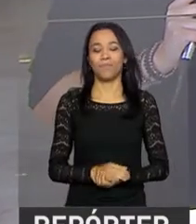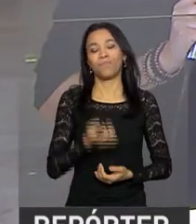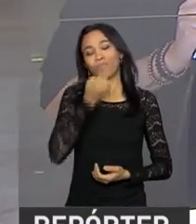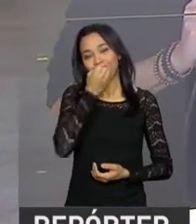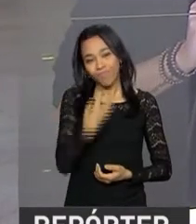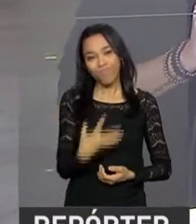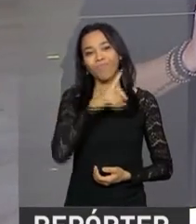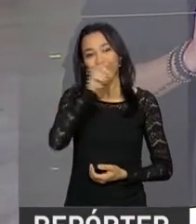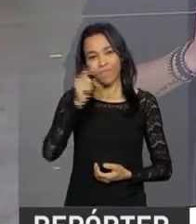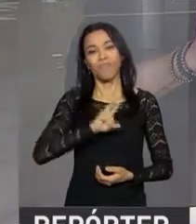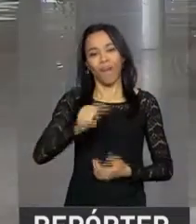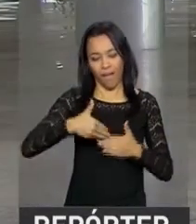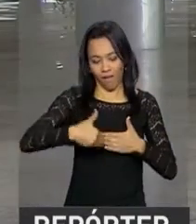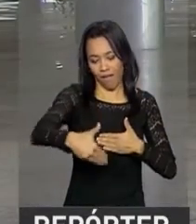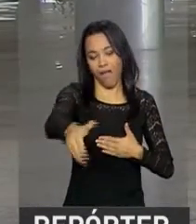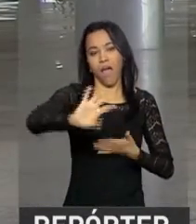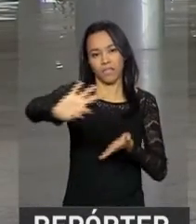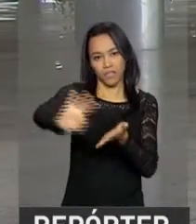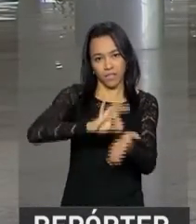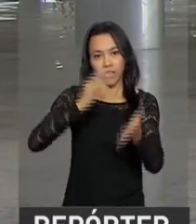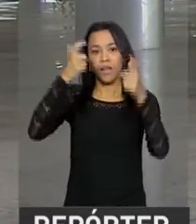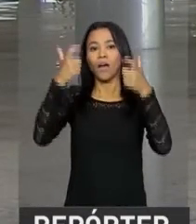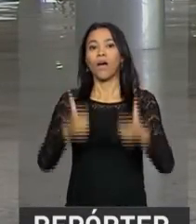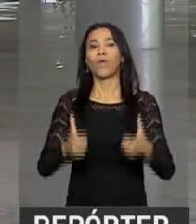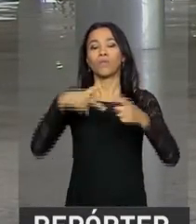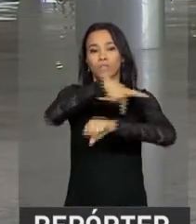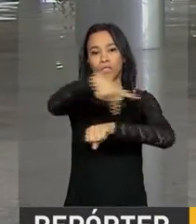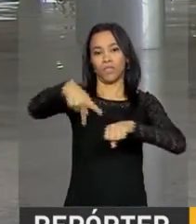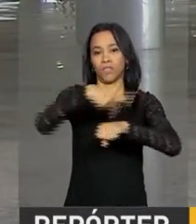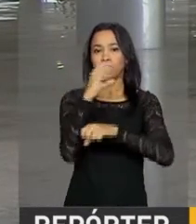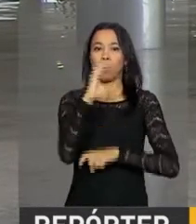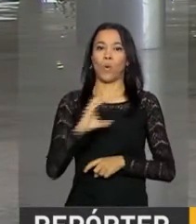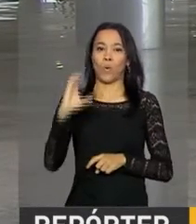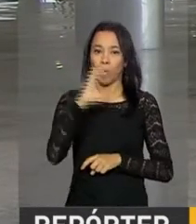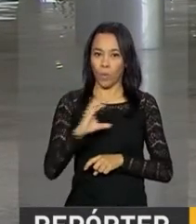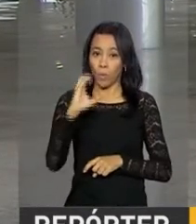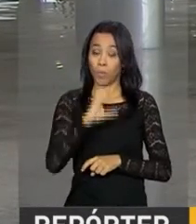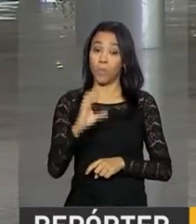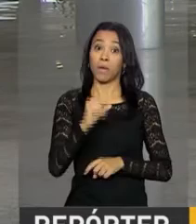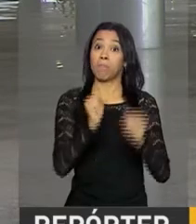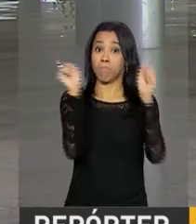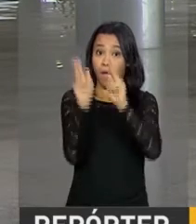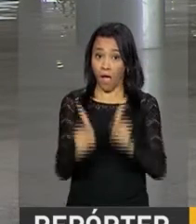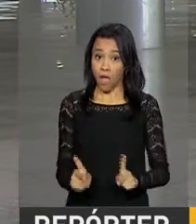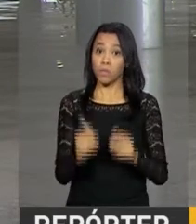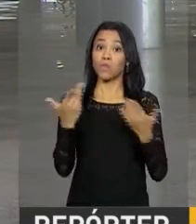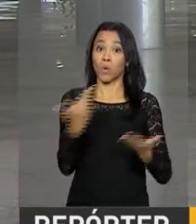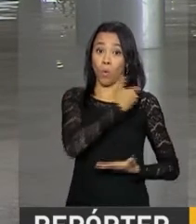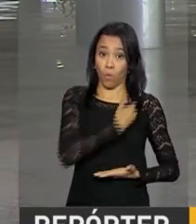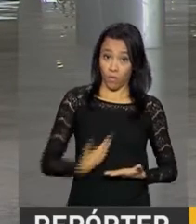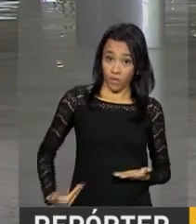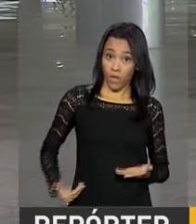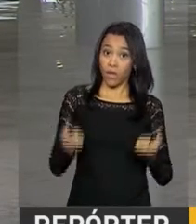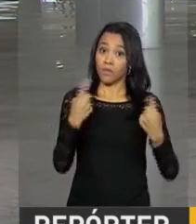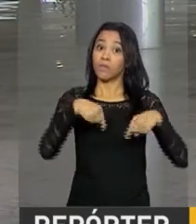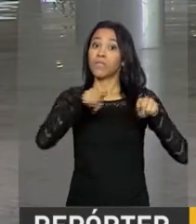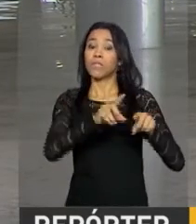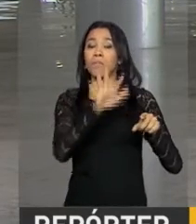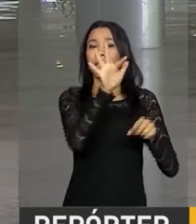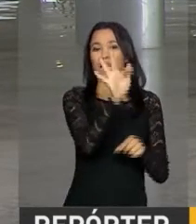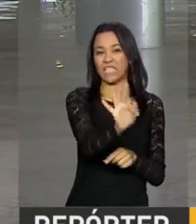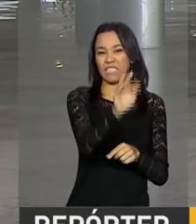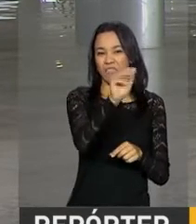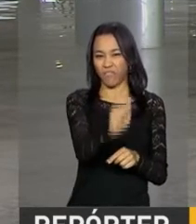roberto vai ser assinado hoje em cartagena das índias na colômbia o acordo de paz entre o governo colombiano e as farc as forças